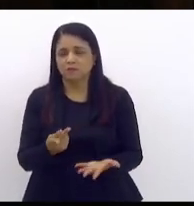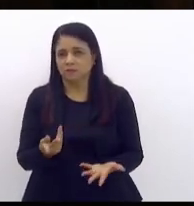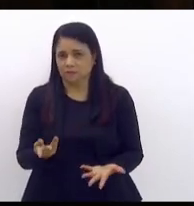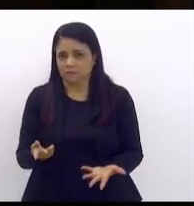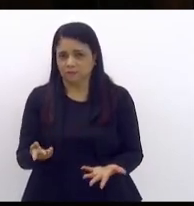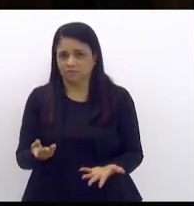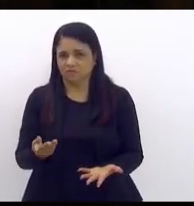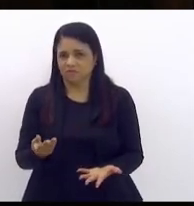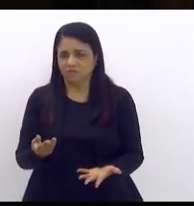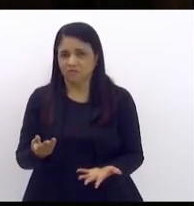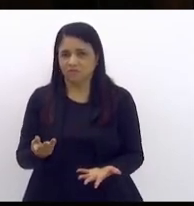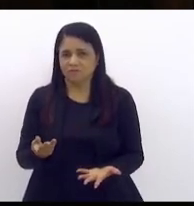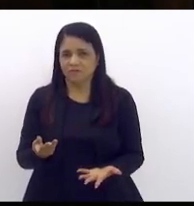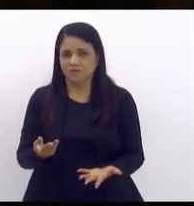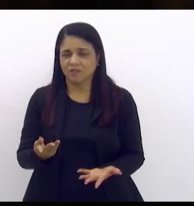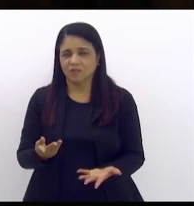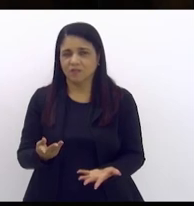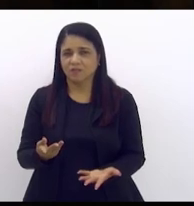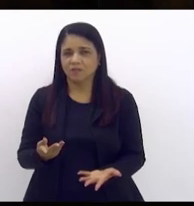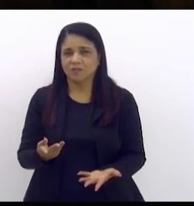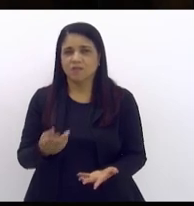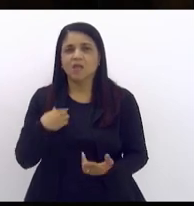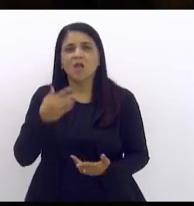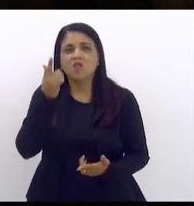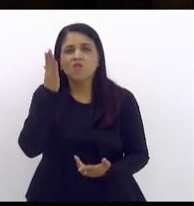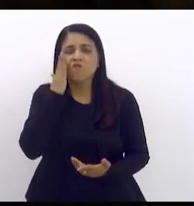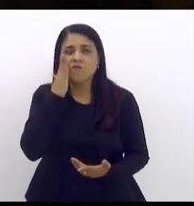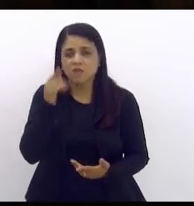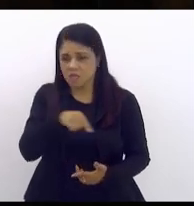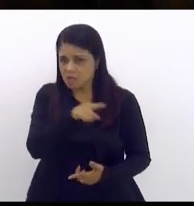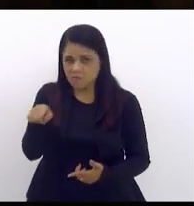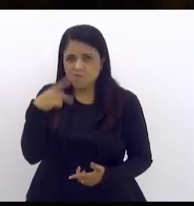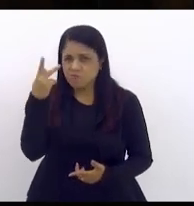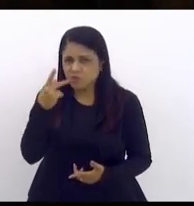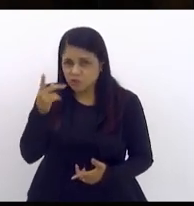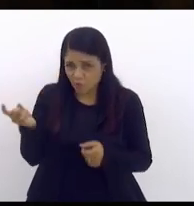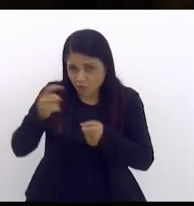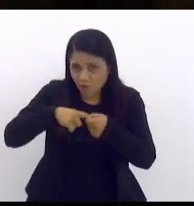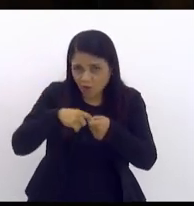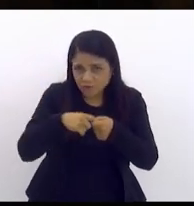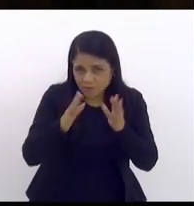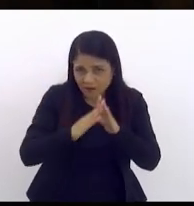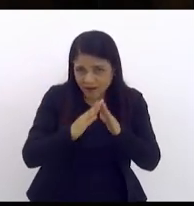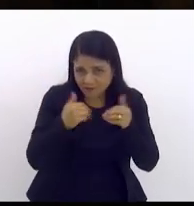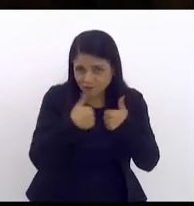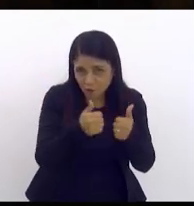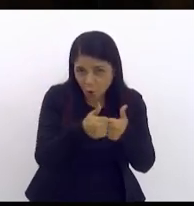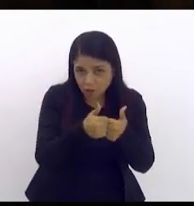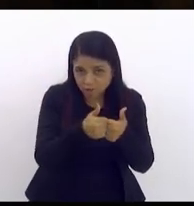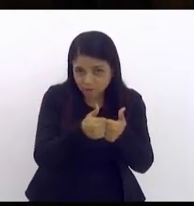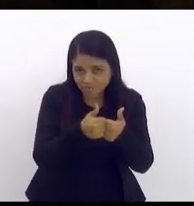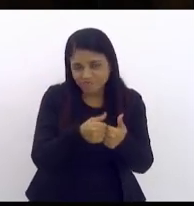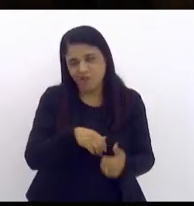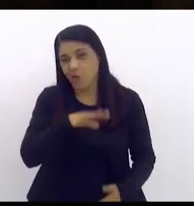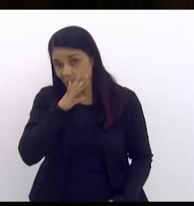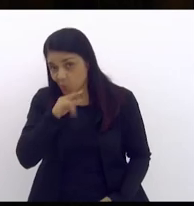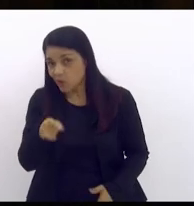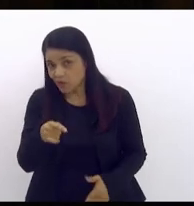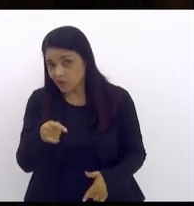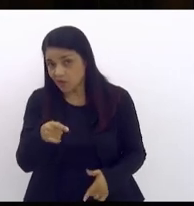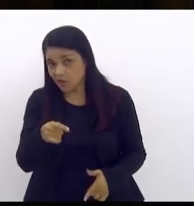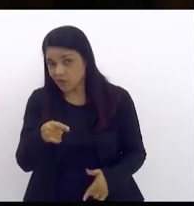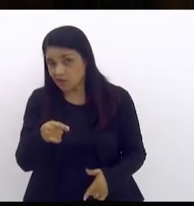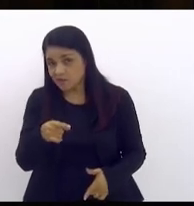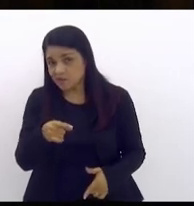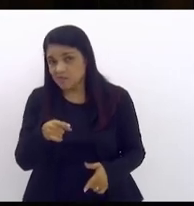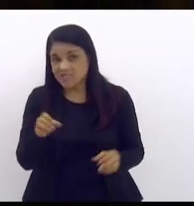cara. Quero ver se algum político volta para casa de ônibus aqui sem ar-condicionado. Volta nem de ônibus, que dirá que de ônibus sem ar-condicionado. E eu me incluo